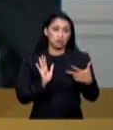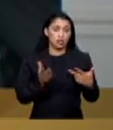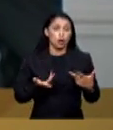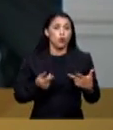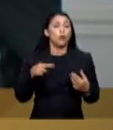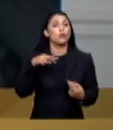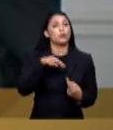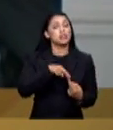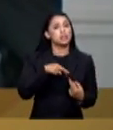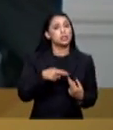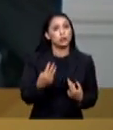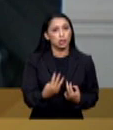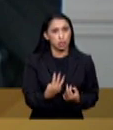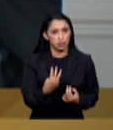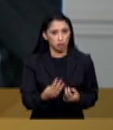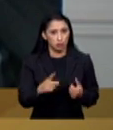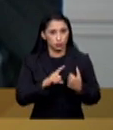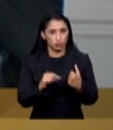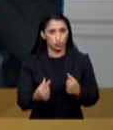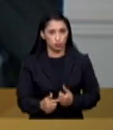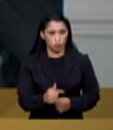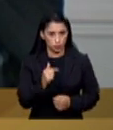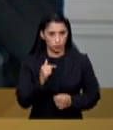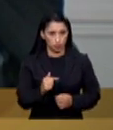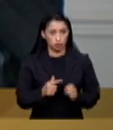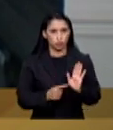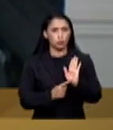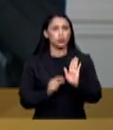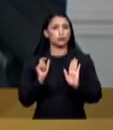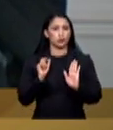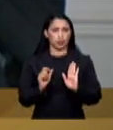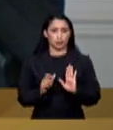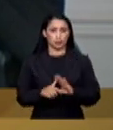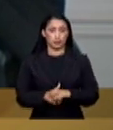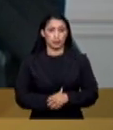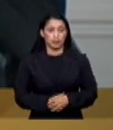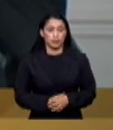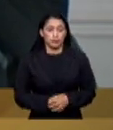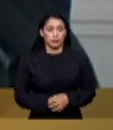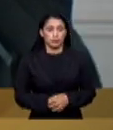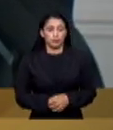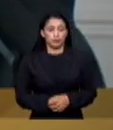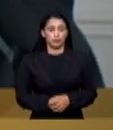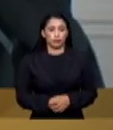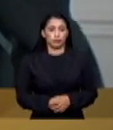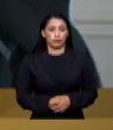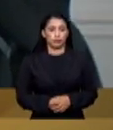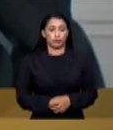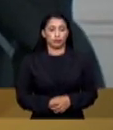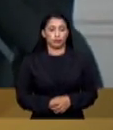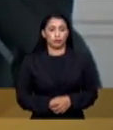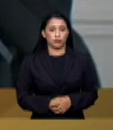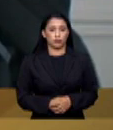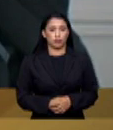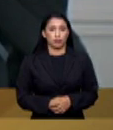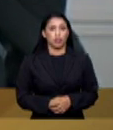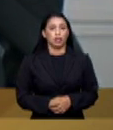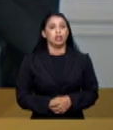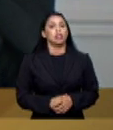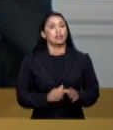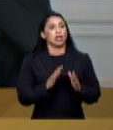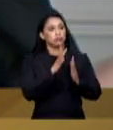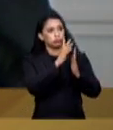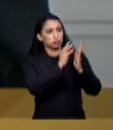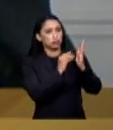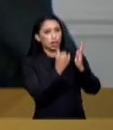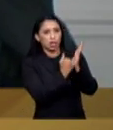inciso 3º do artigo 7º? Ele diz que, ao despachar a inicial, o